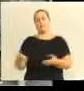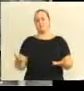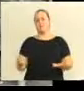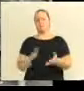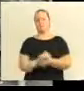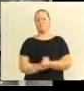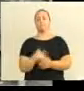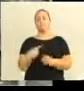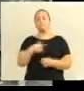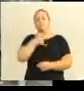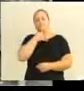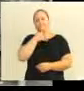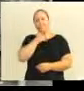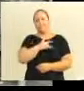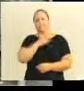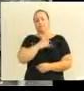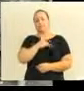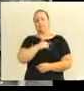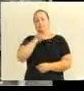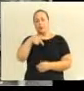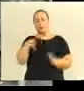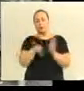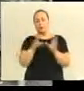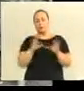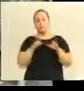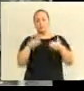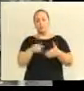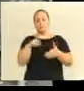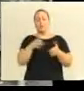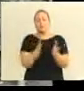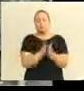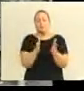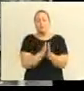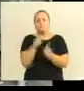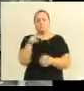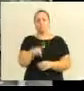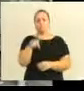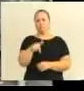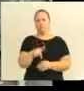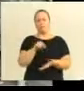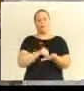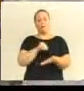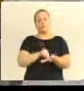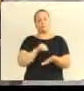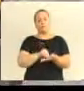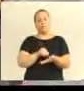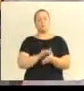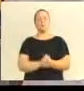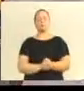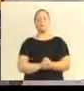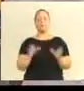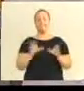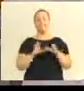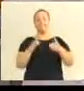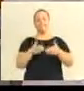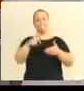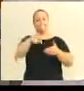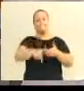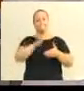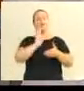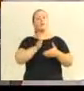uma comunidade carente aqui também de nossa cidade é vergonhoso é lamentado já baixos e mais problemas que enfrenta essa comunidade da região da eça de